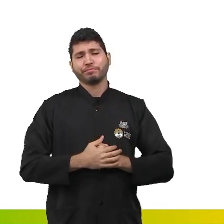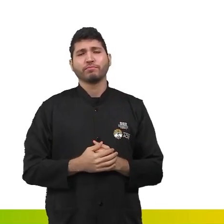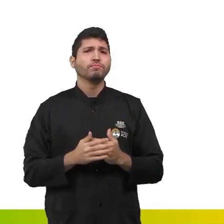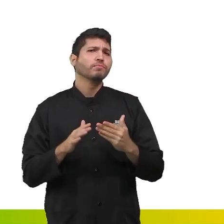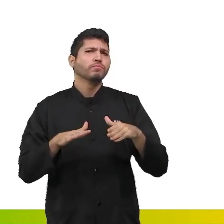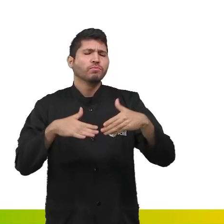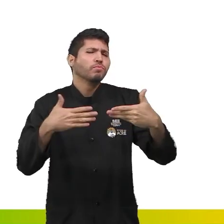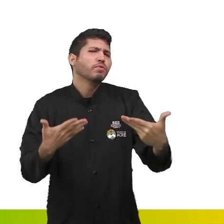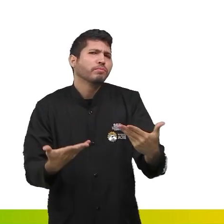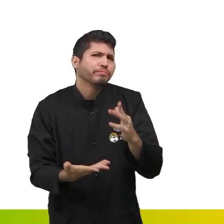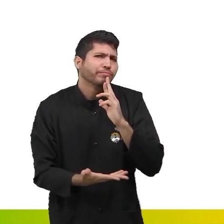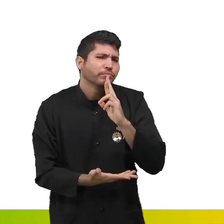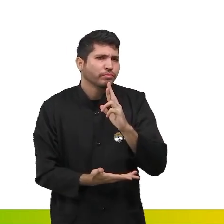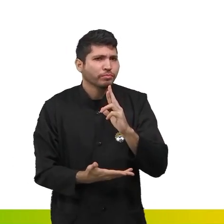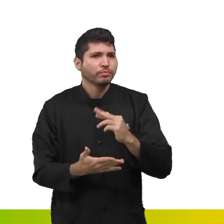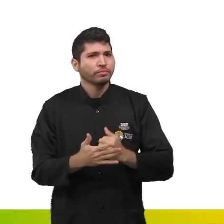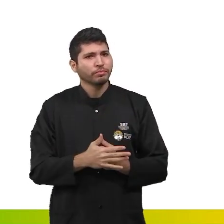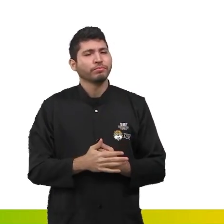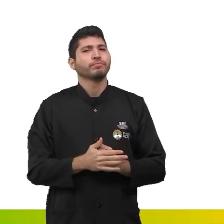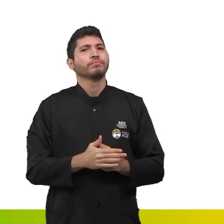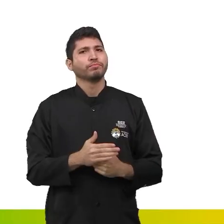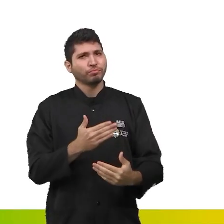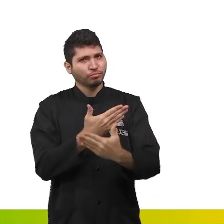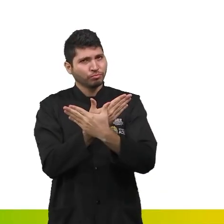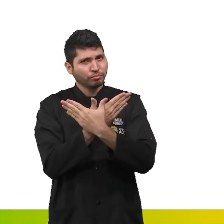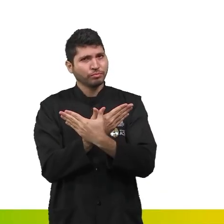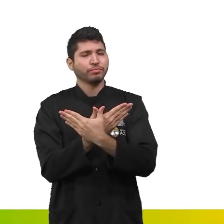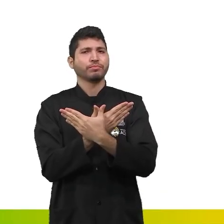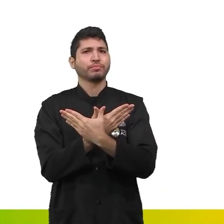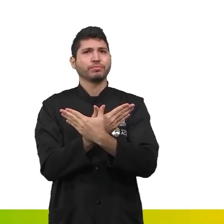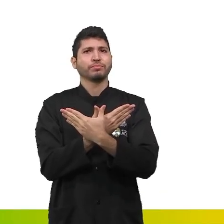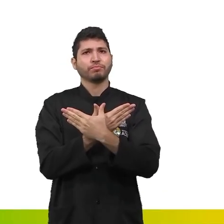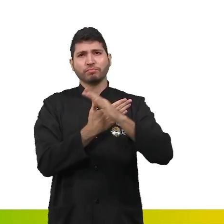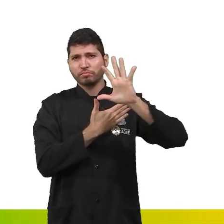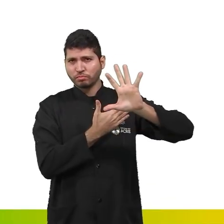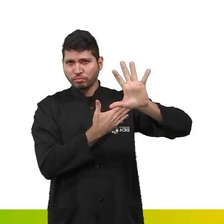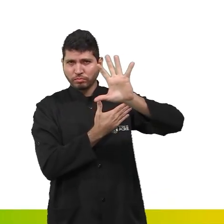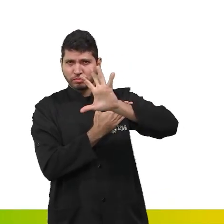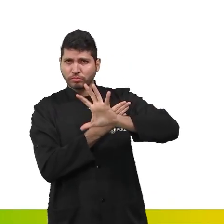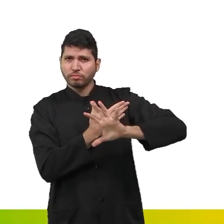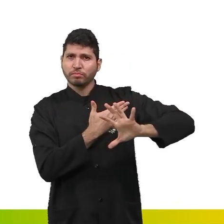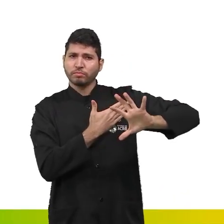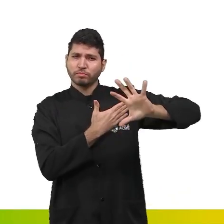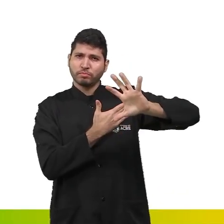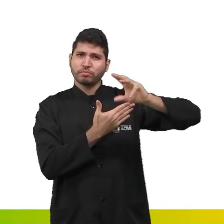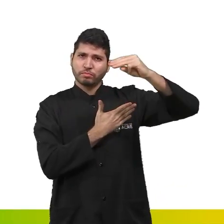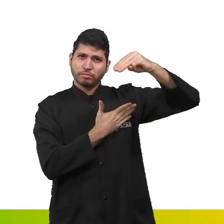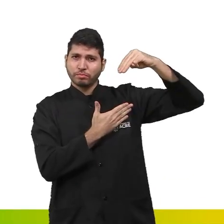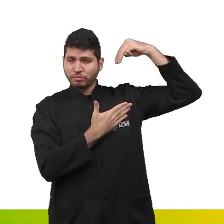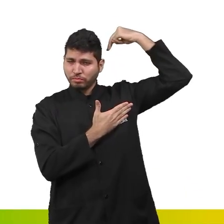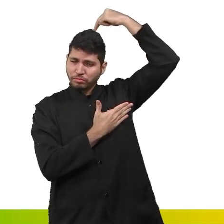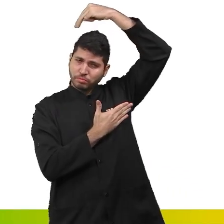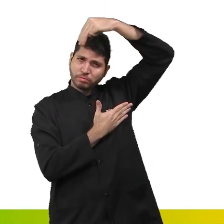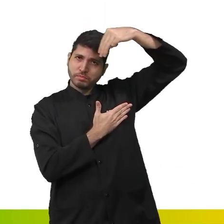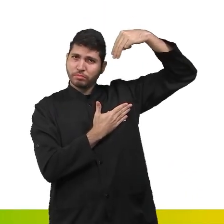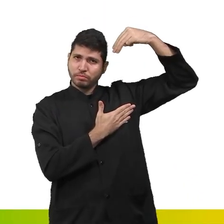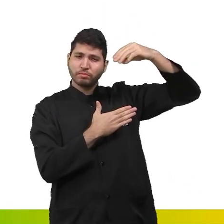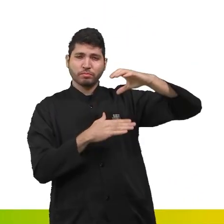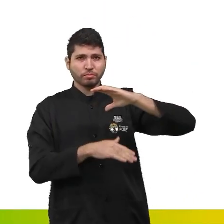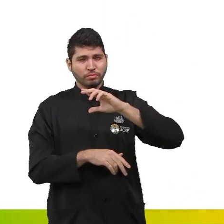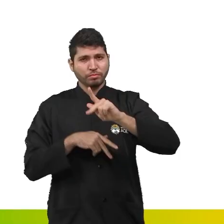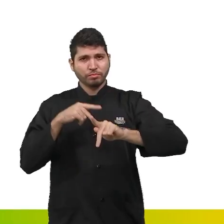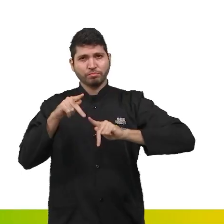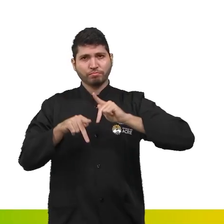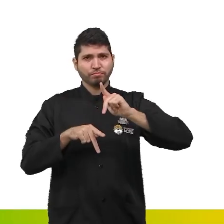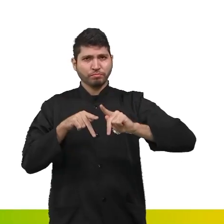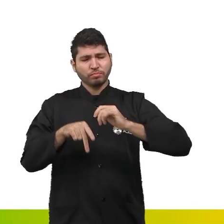Olha, muito bem, o povo Azteca, na região ali que hoje é o México, uma grande civilização, um